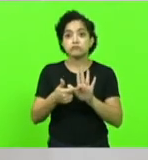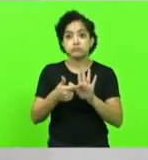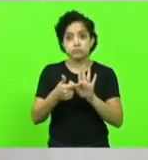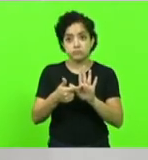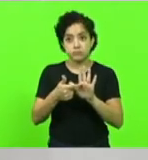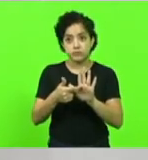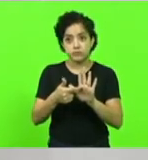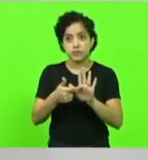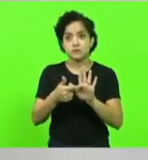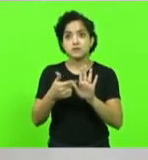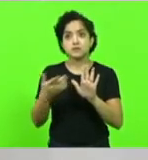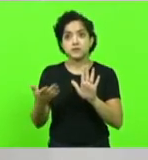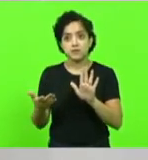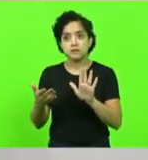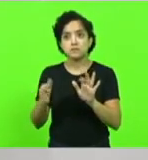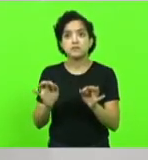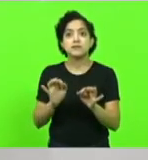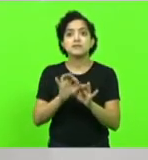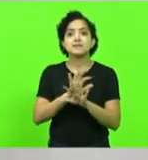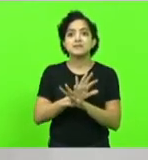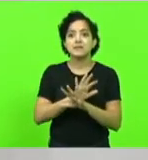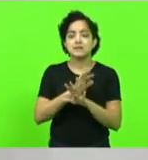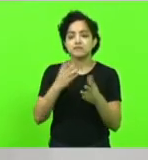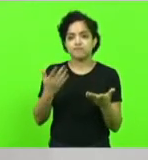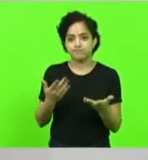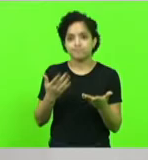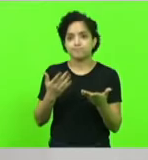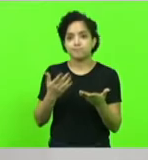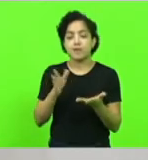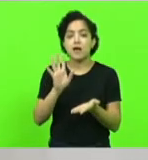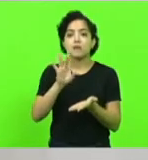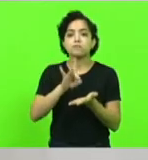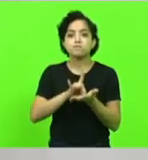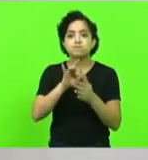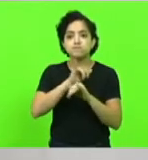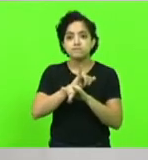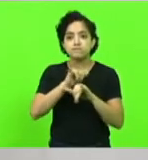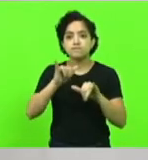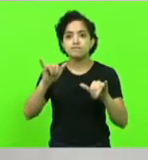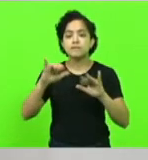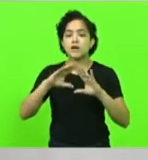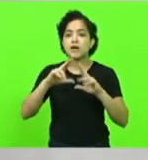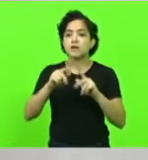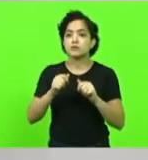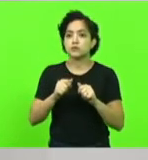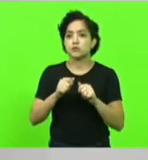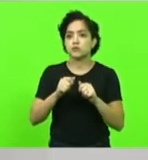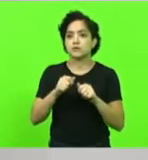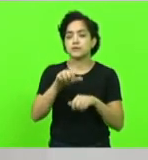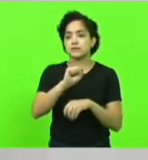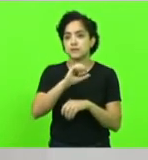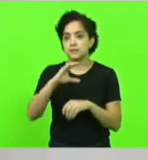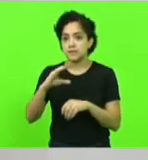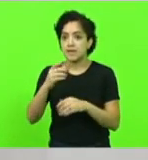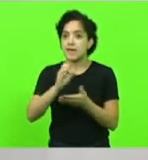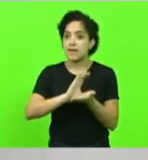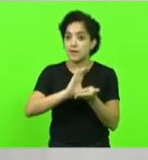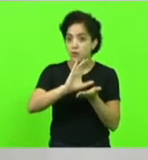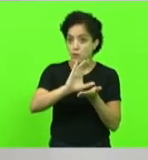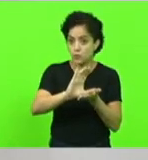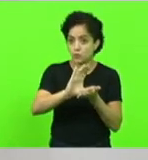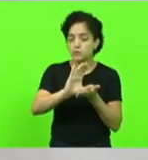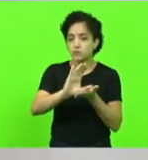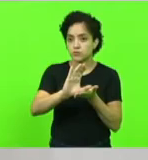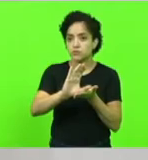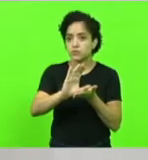promovido, se encerra trazendo a luz da verdade a toda Santa Catarina. Recursos recuperados,